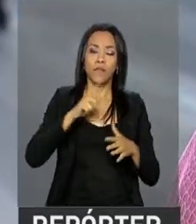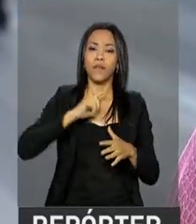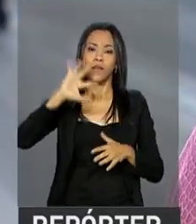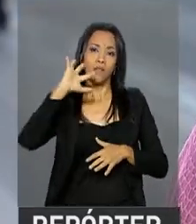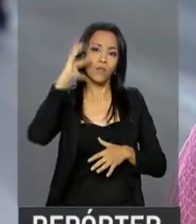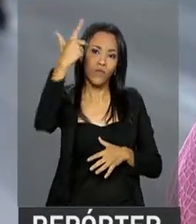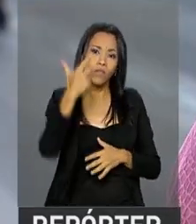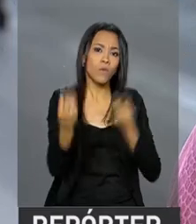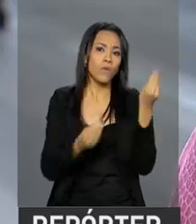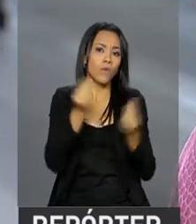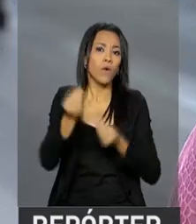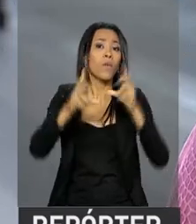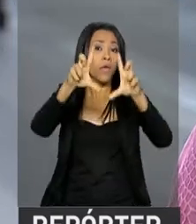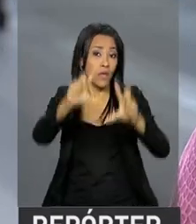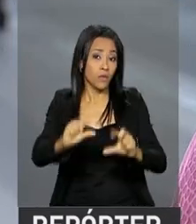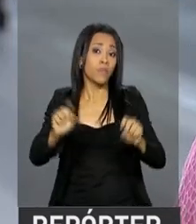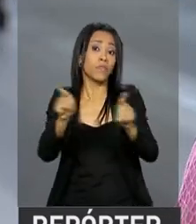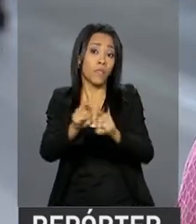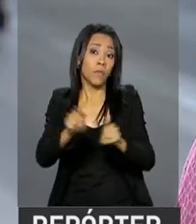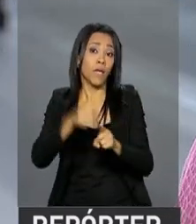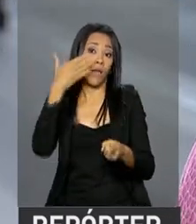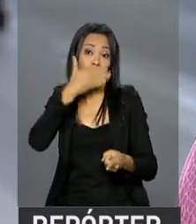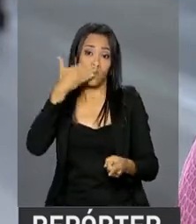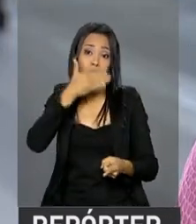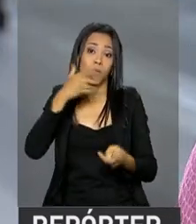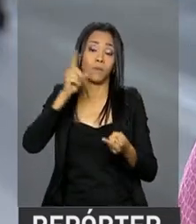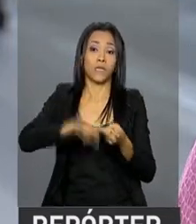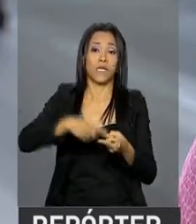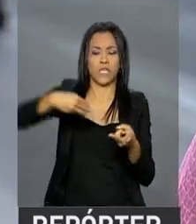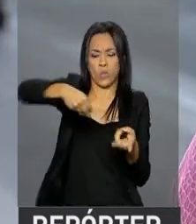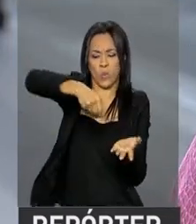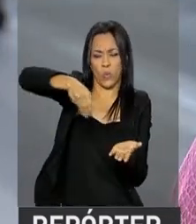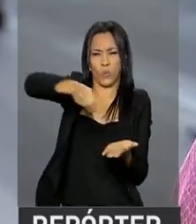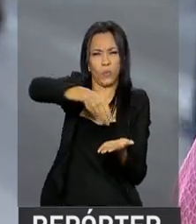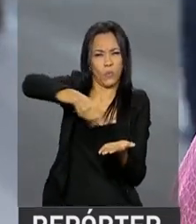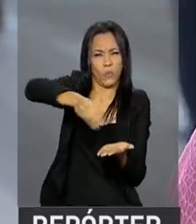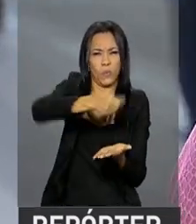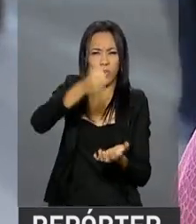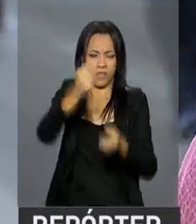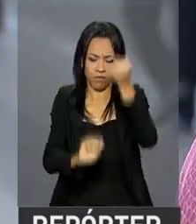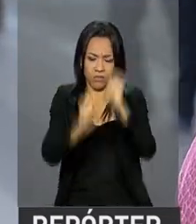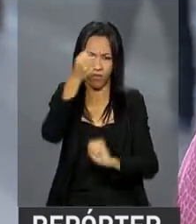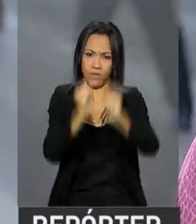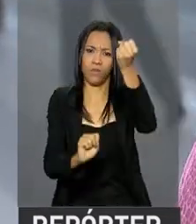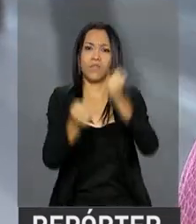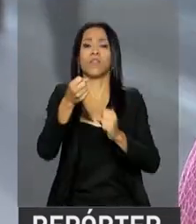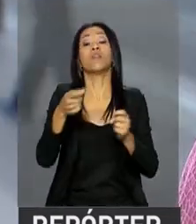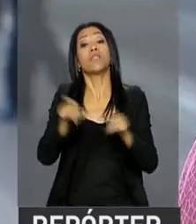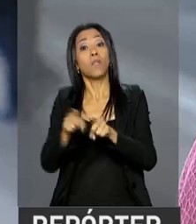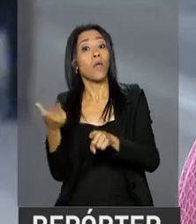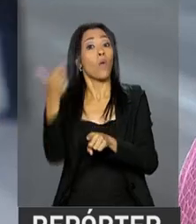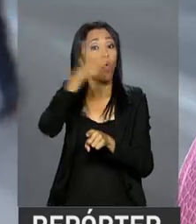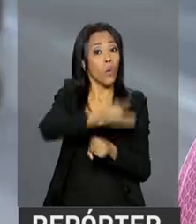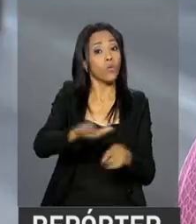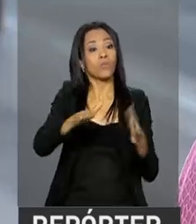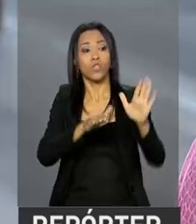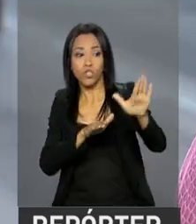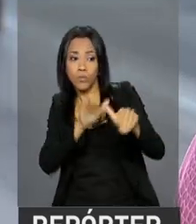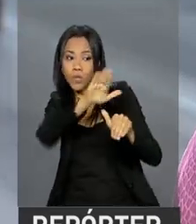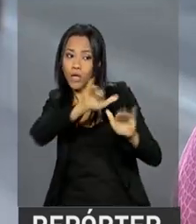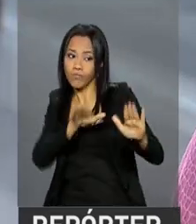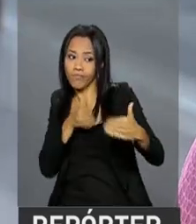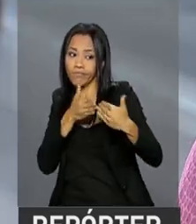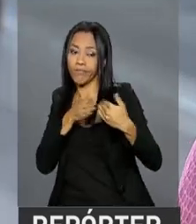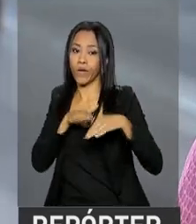um pacto para reduzir também as quantidades de açúcar e gordura nos alimentos industrializados e outros setores estão sendo chamados para